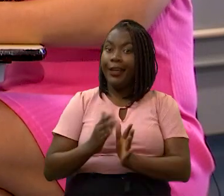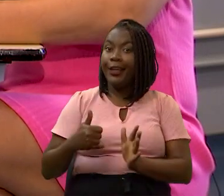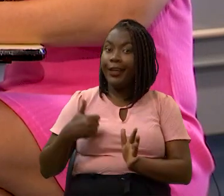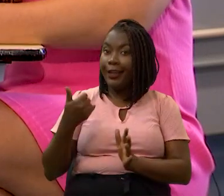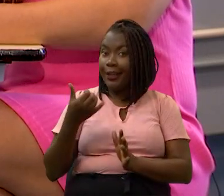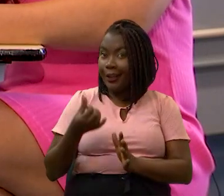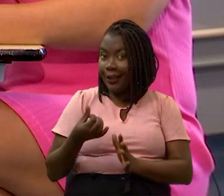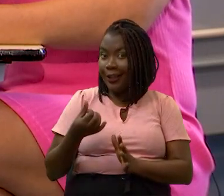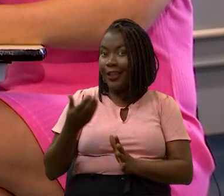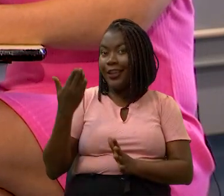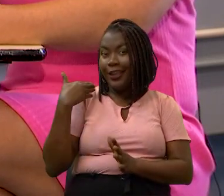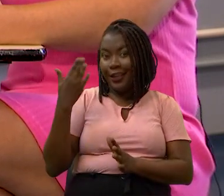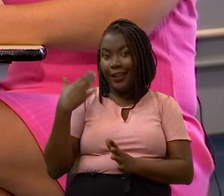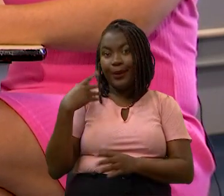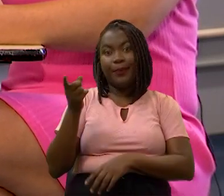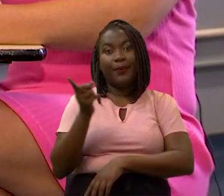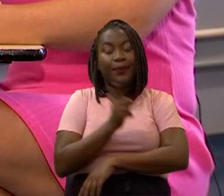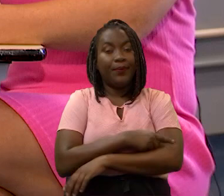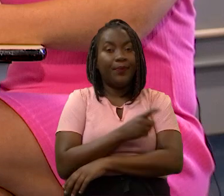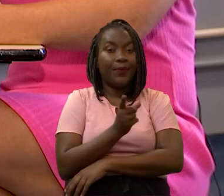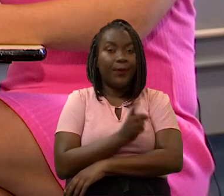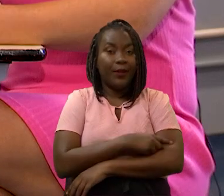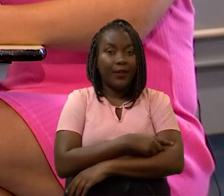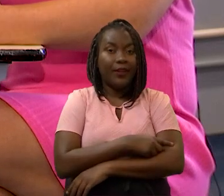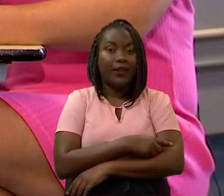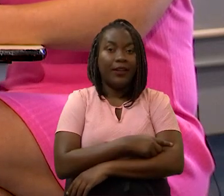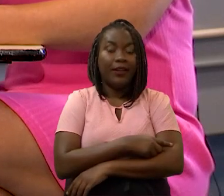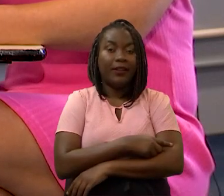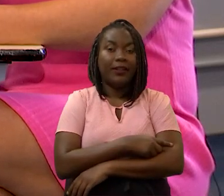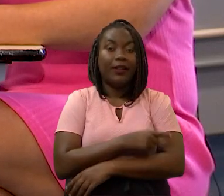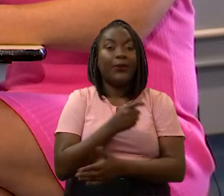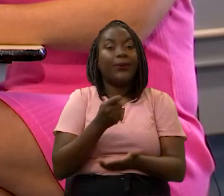encerrava aos 6 anos, sendo a antiga primeira série